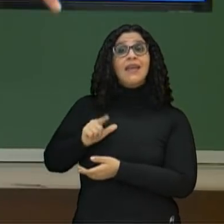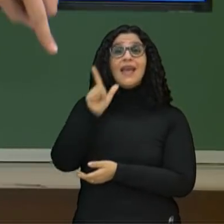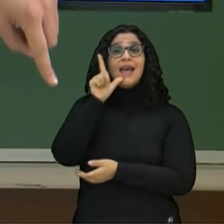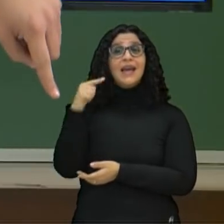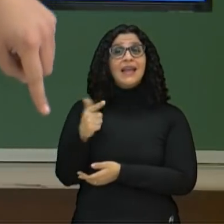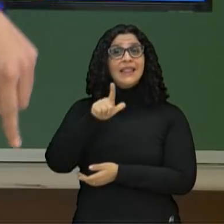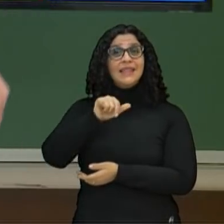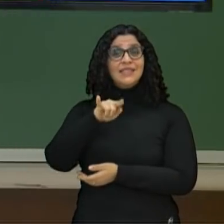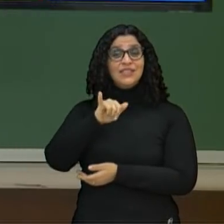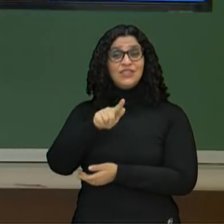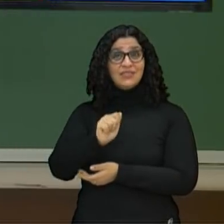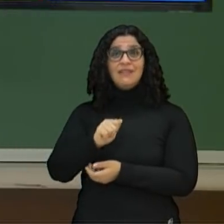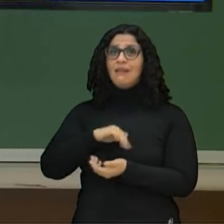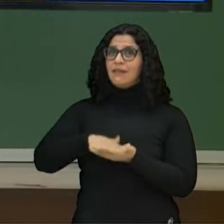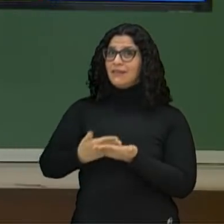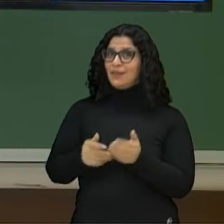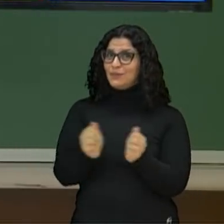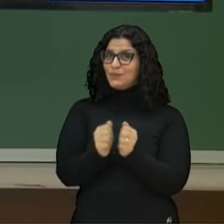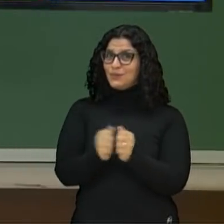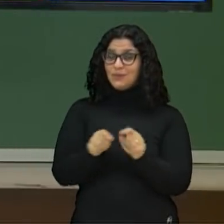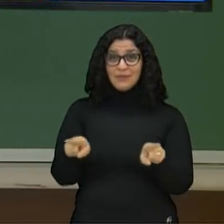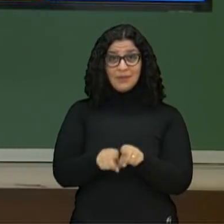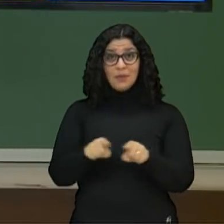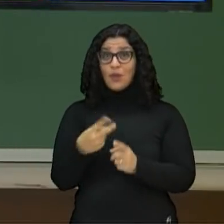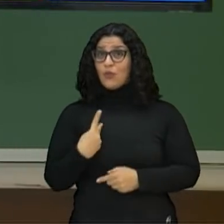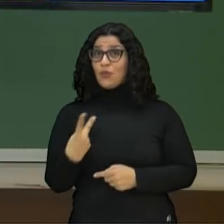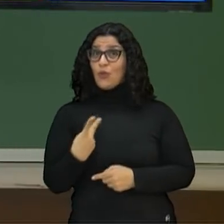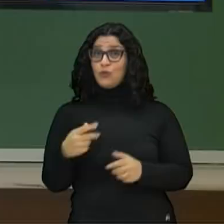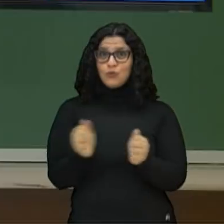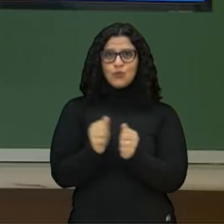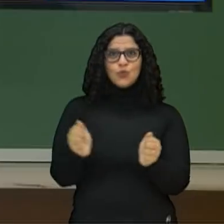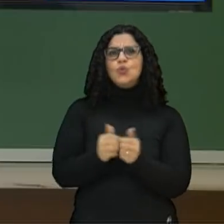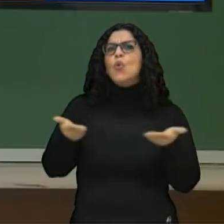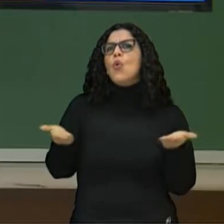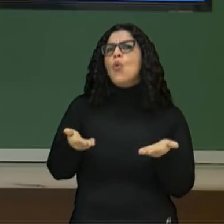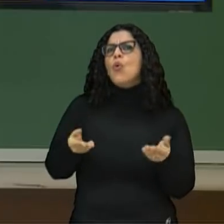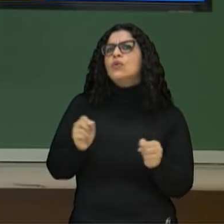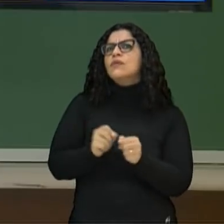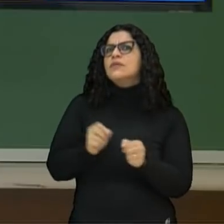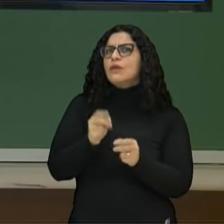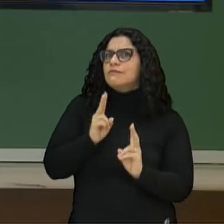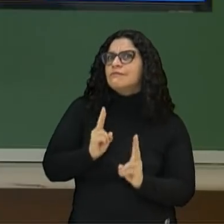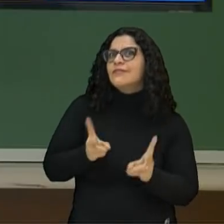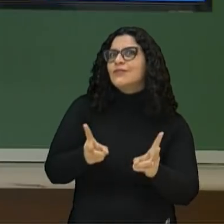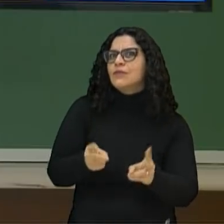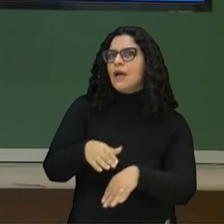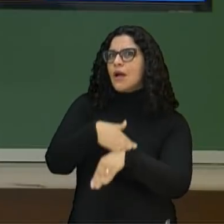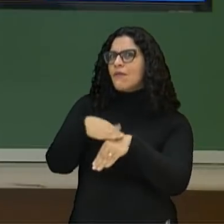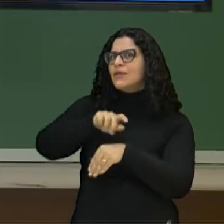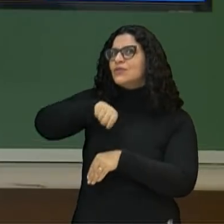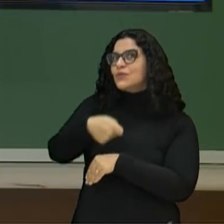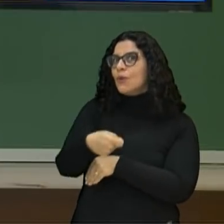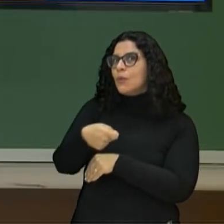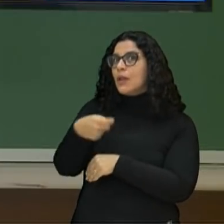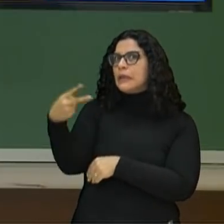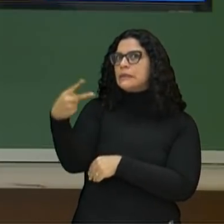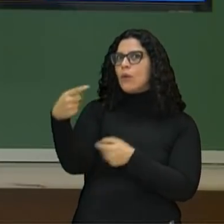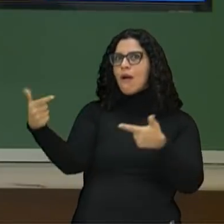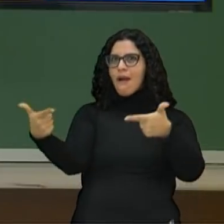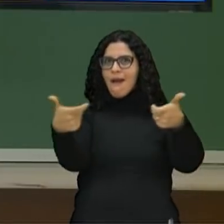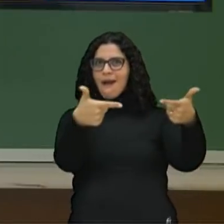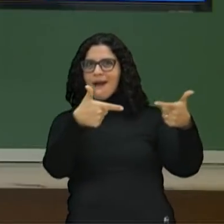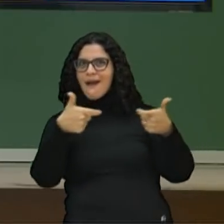aqui no cantinho, a Lígia tá aqui junto, e nós hoje vamos continuar a conversar sobre